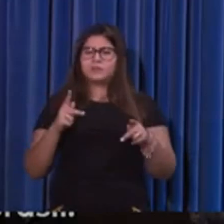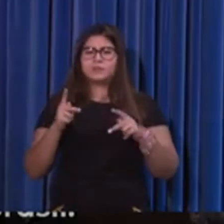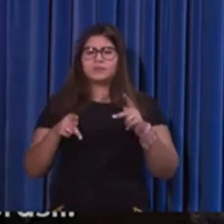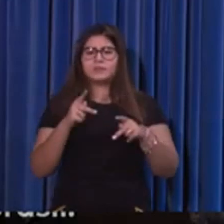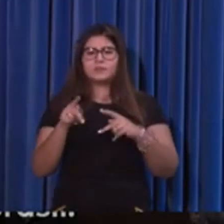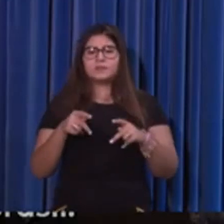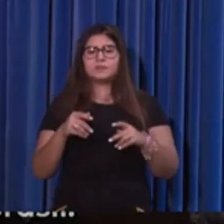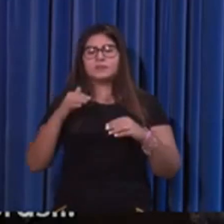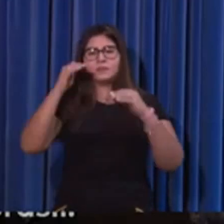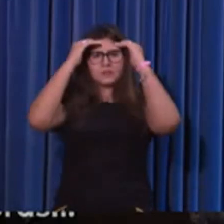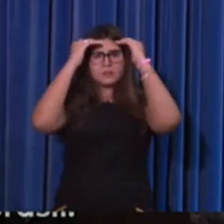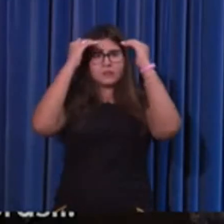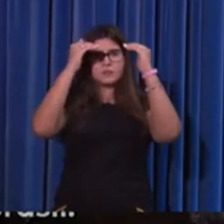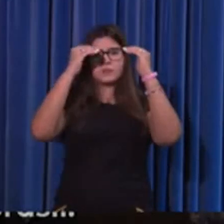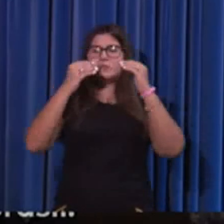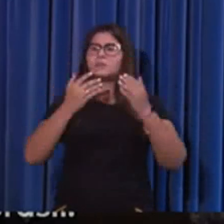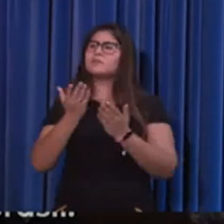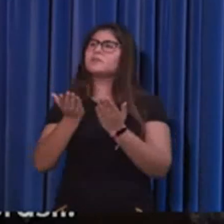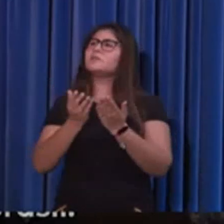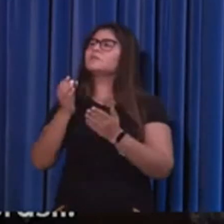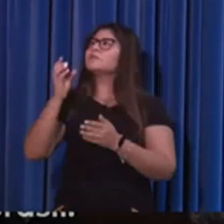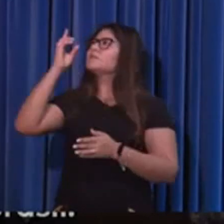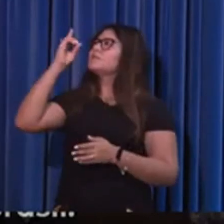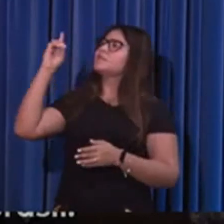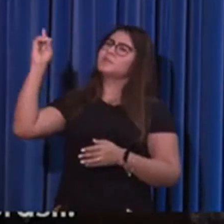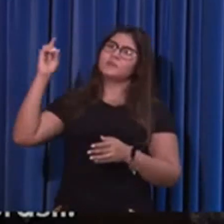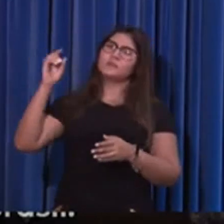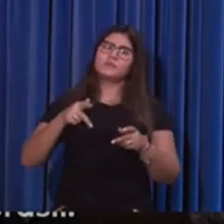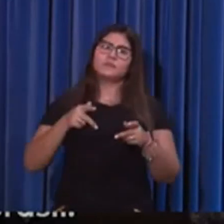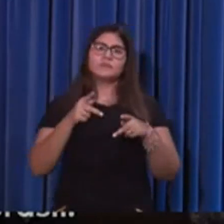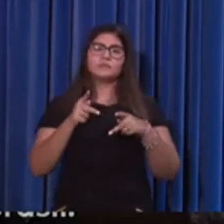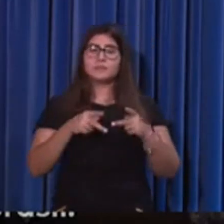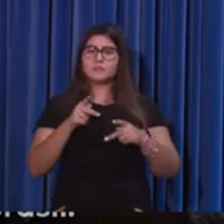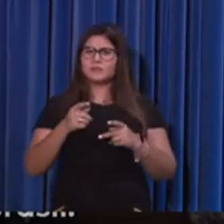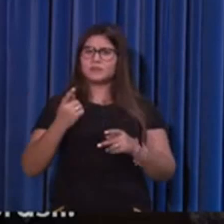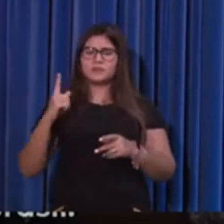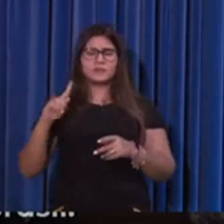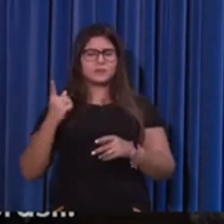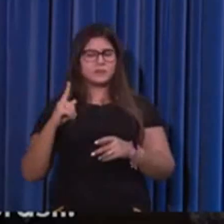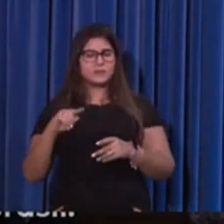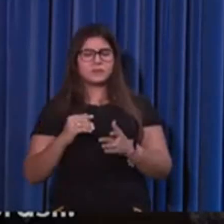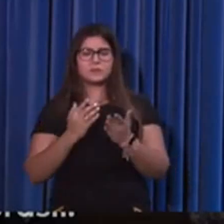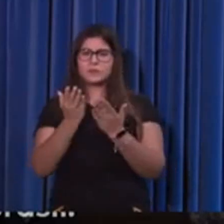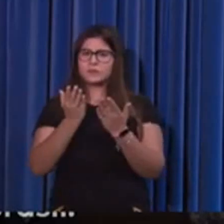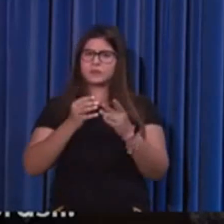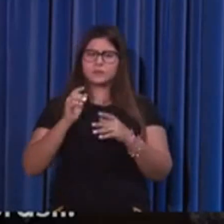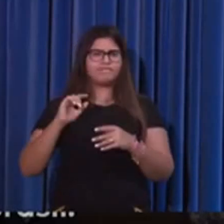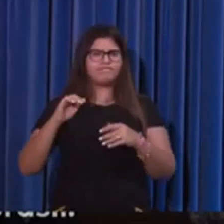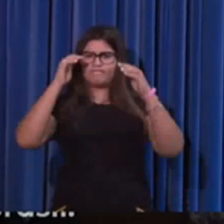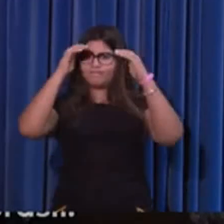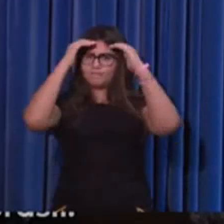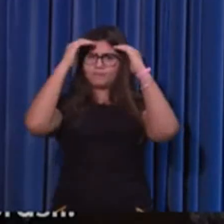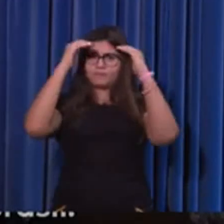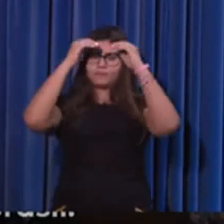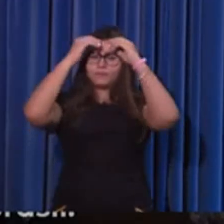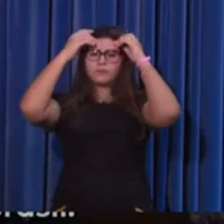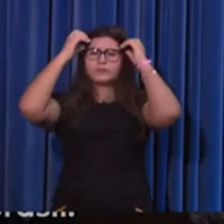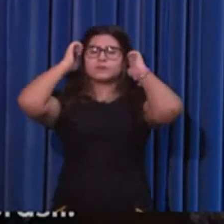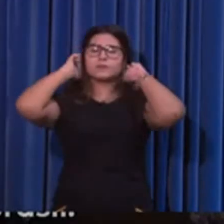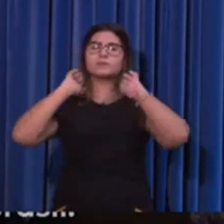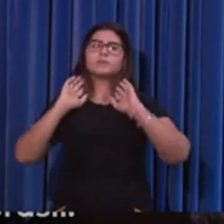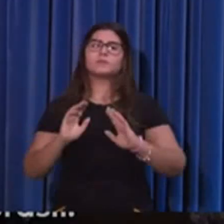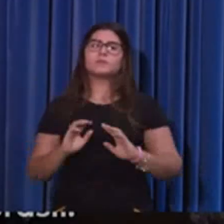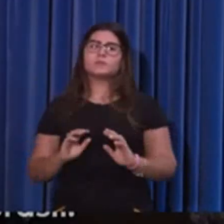serve. Pois eis que vem o dia e arde como fornalha, todos os soberbos e todos os que